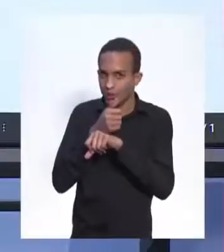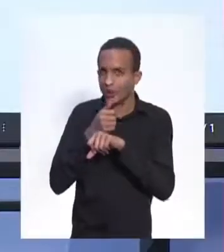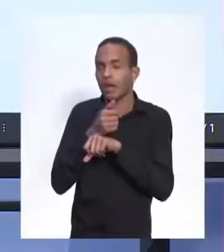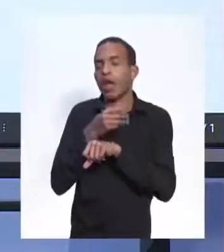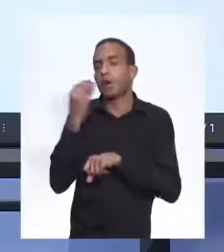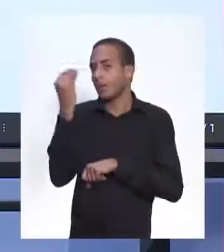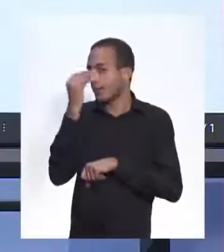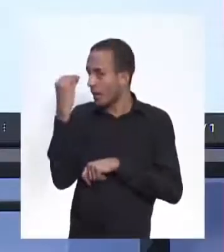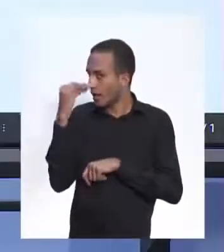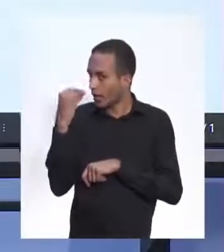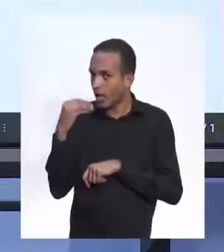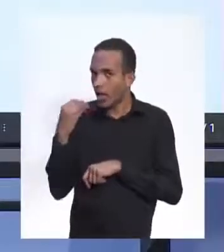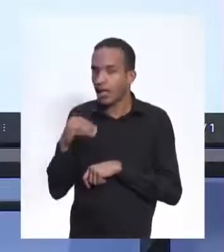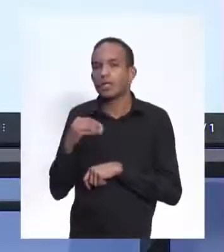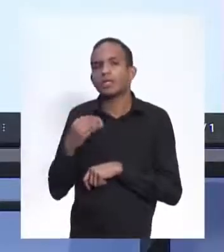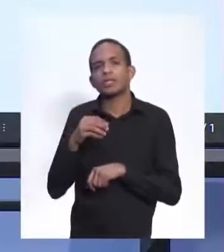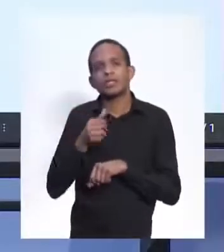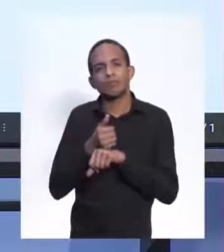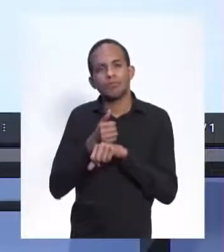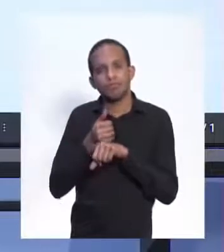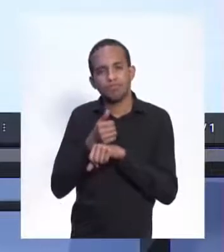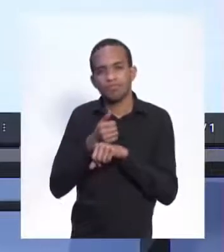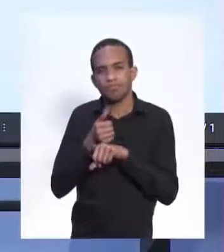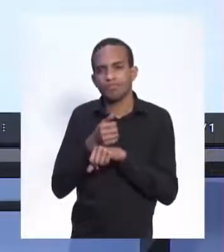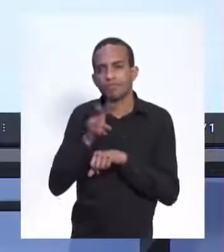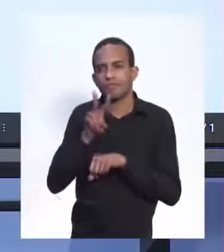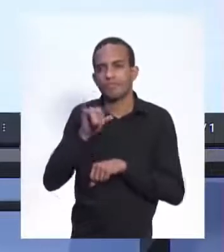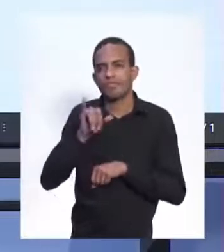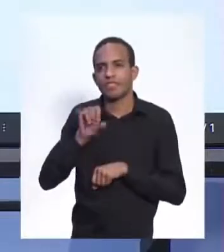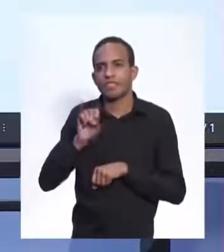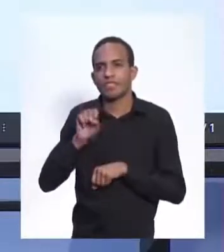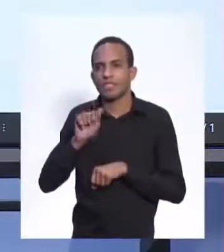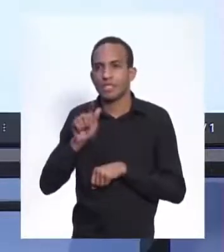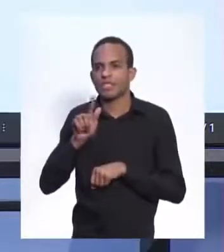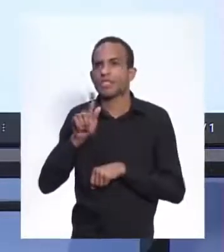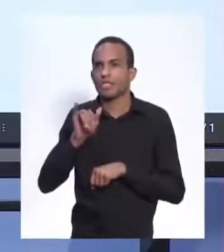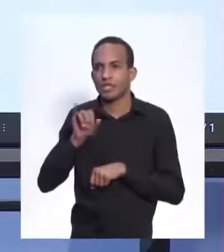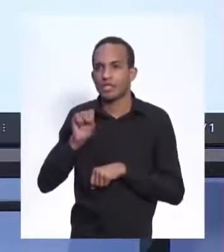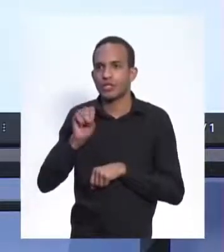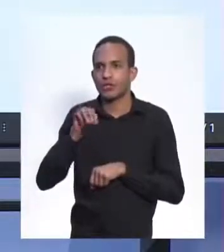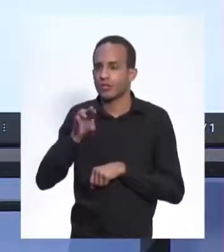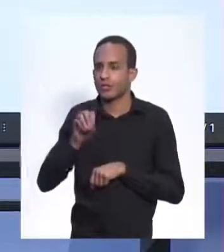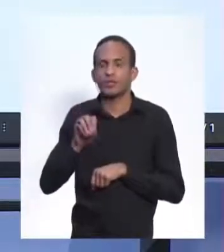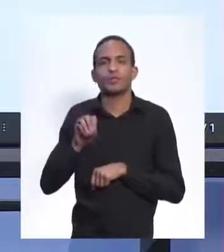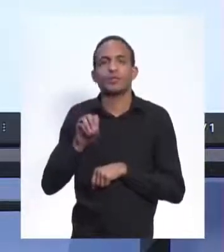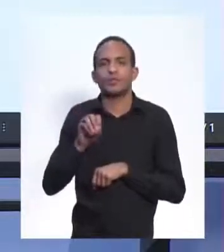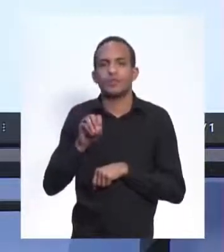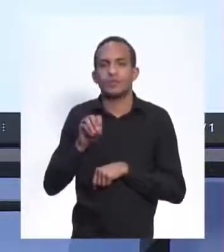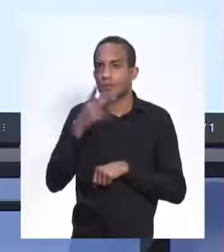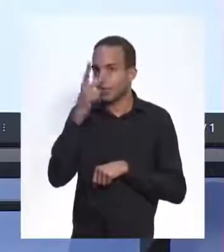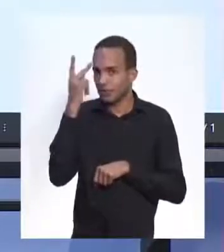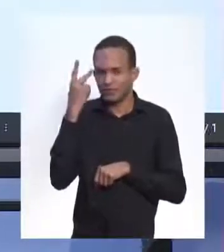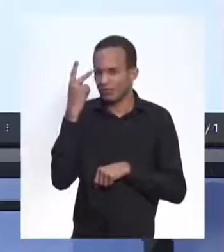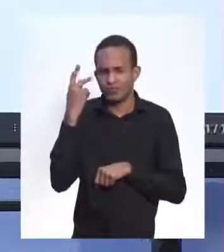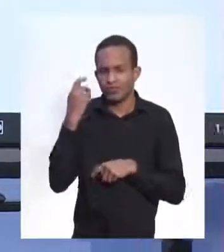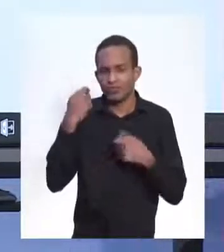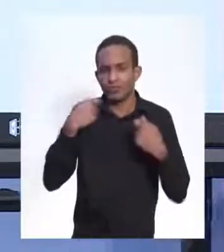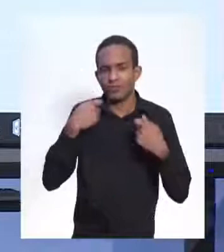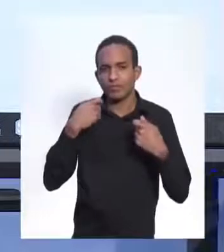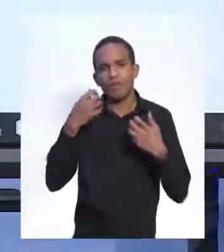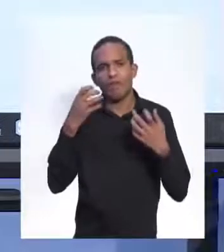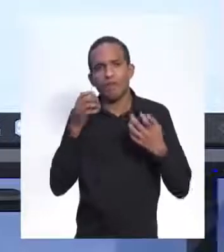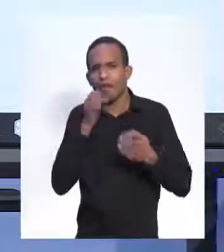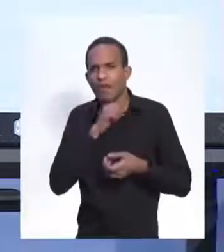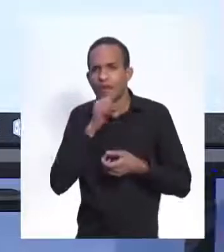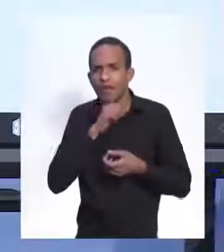da maquiagem, que se especializa no visagismo para transformar as pessoas, deixar mais velho. Isso a gente